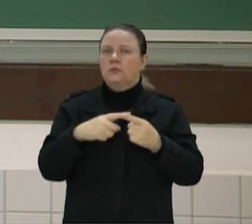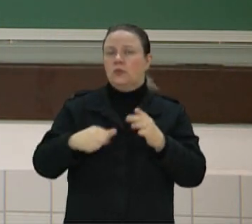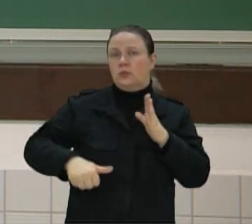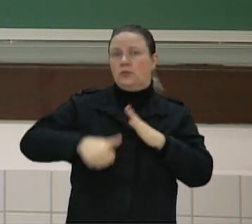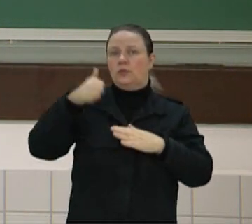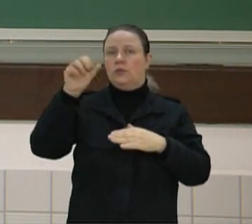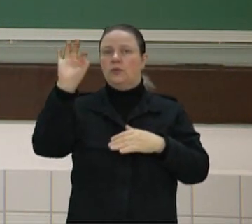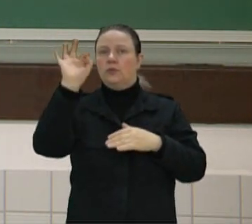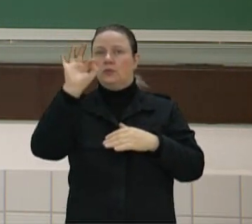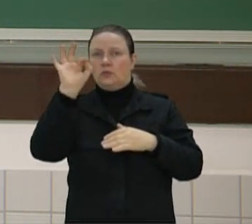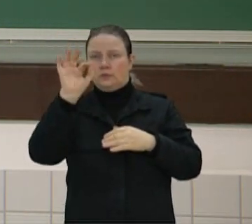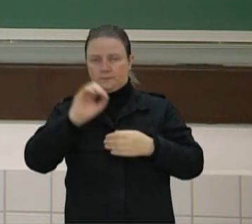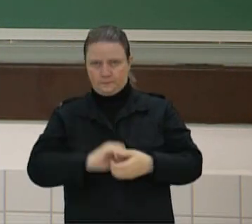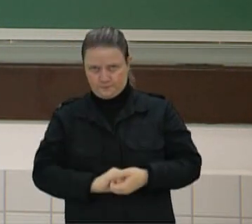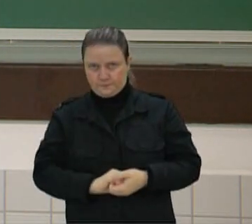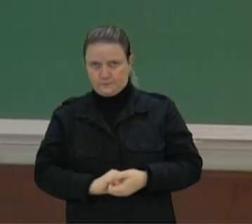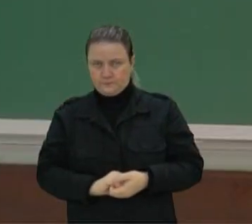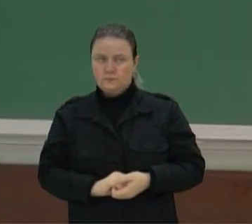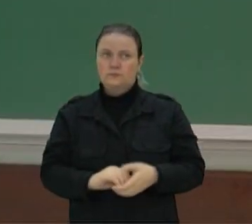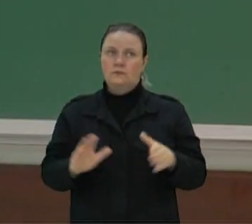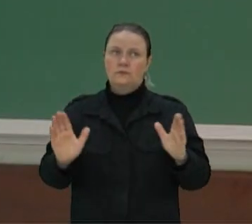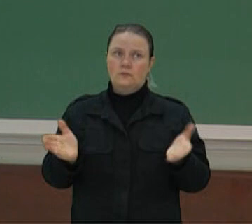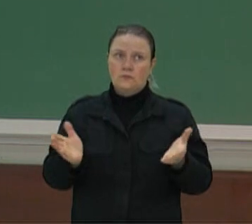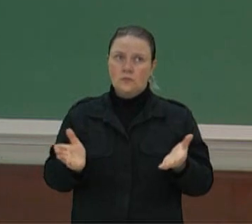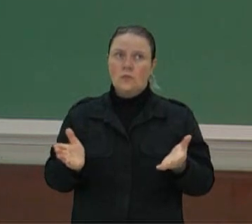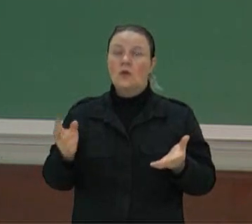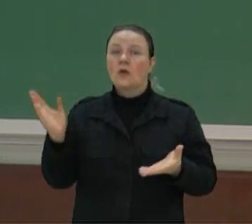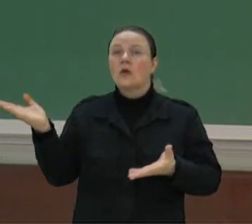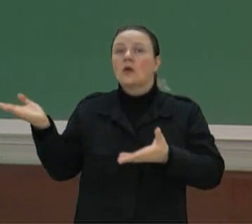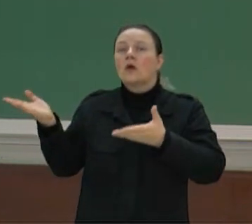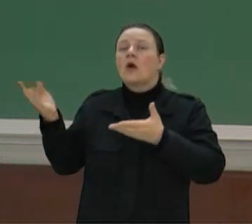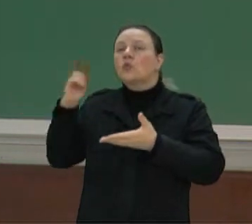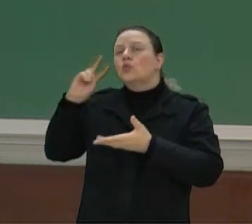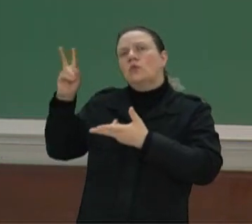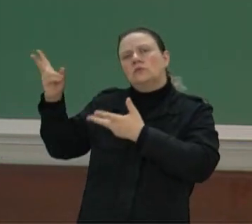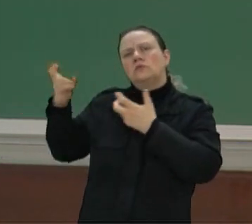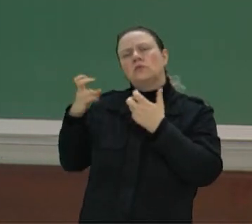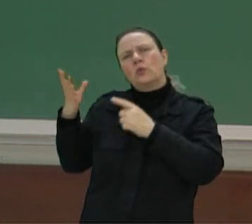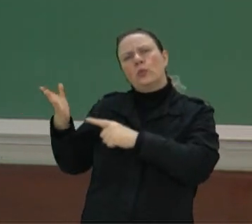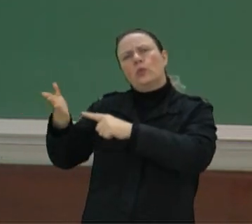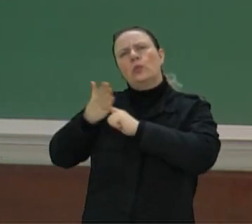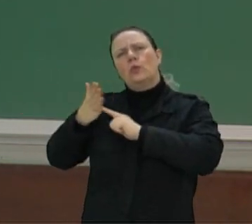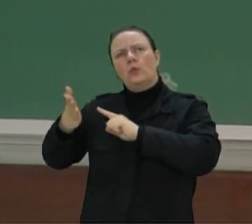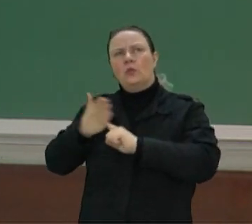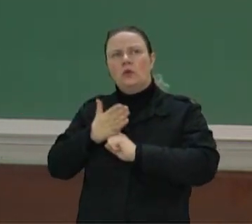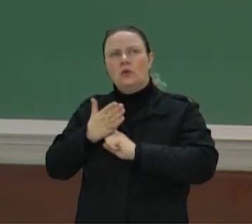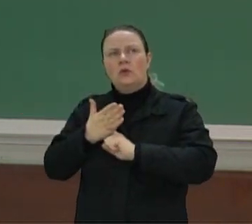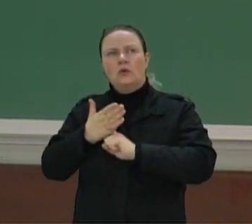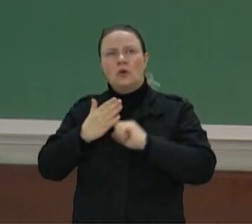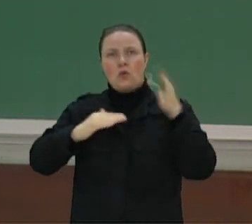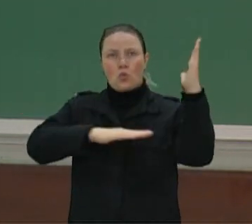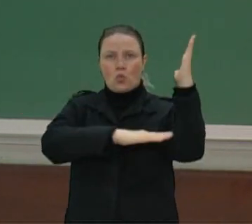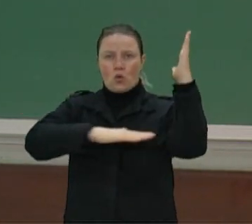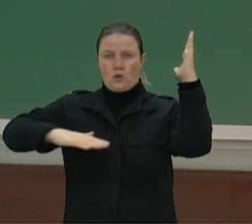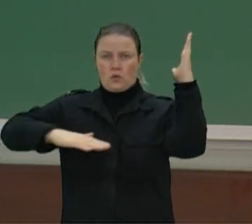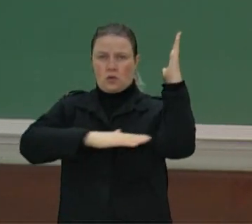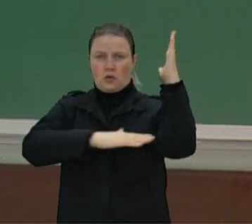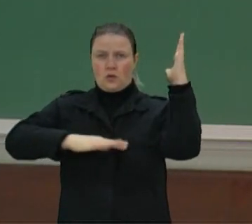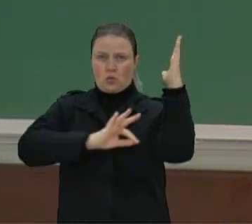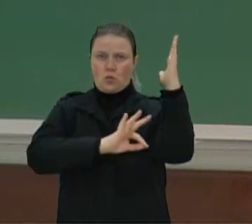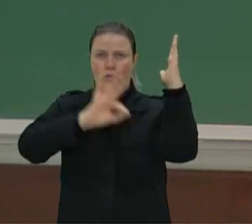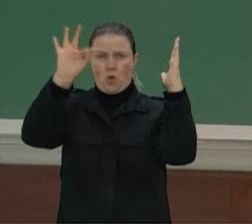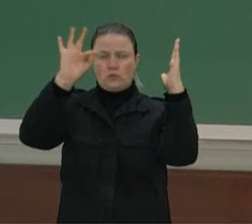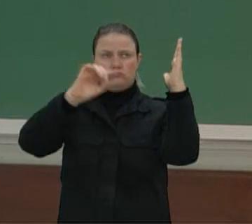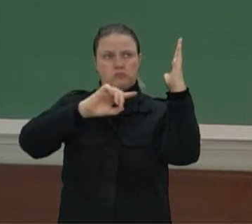primeiro grau, beleza? Então, esse cara aqui vai me dar um gráfico que é uma reta. Pode